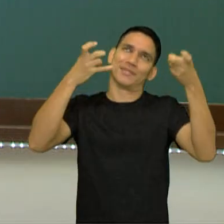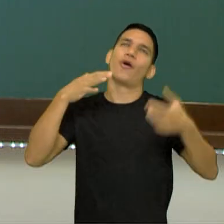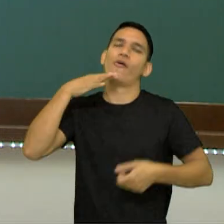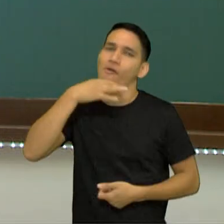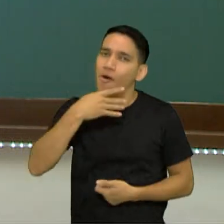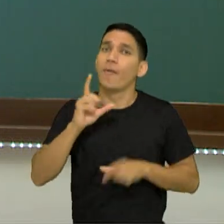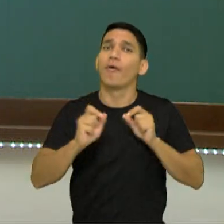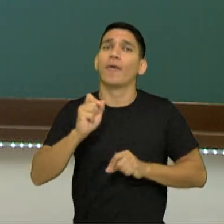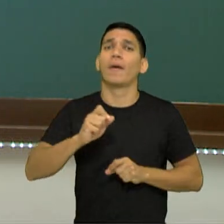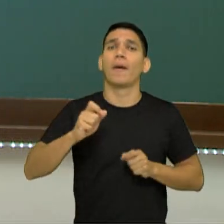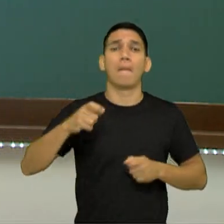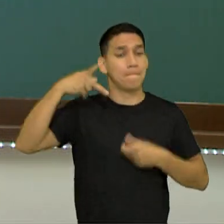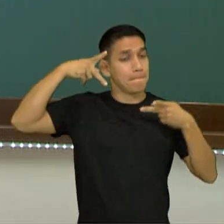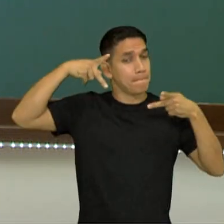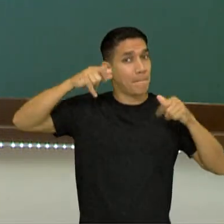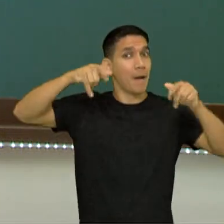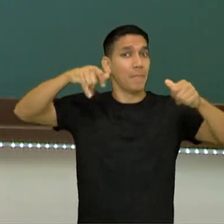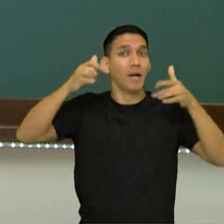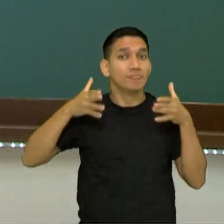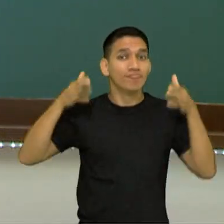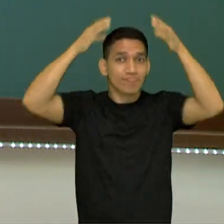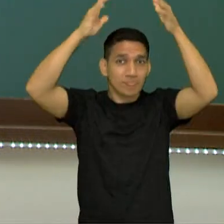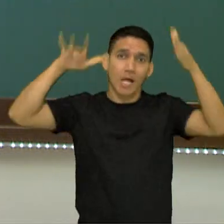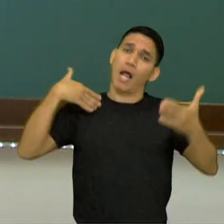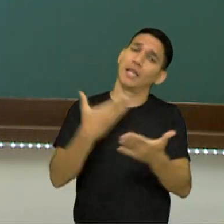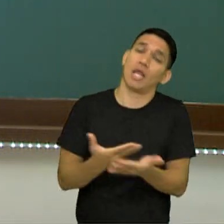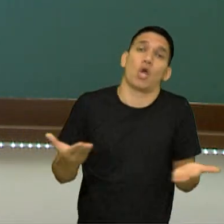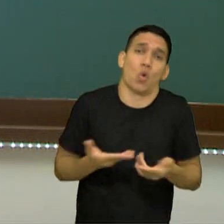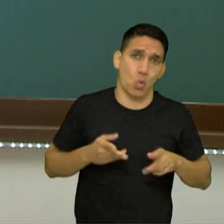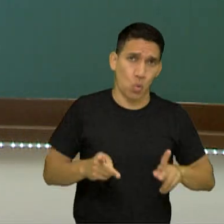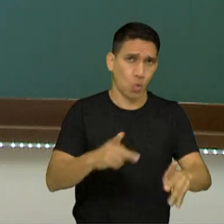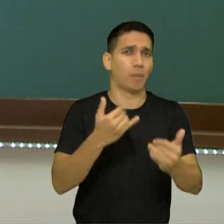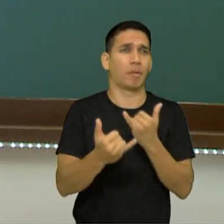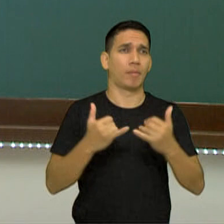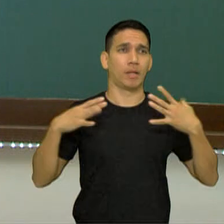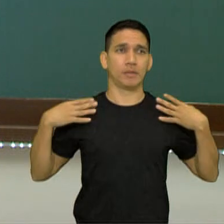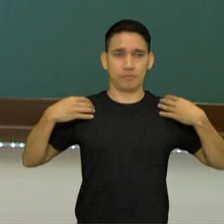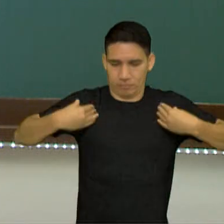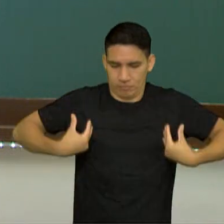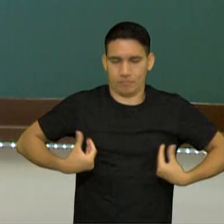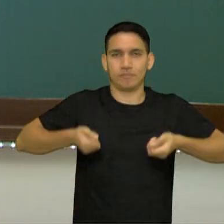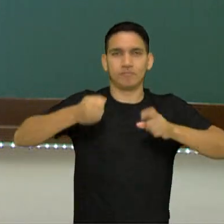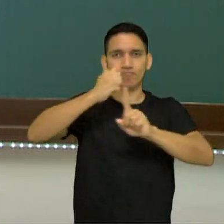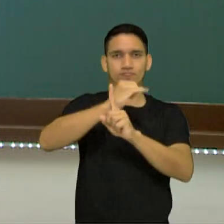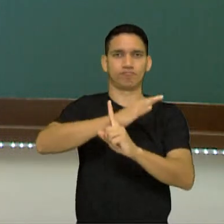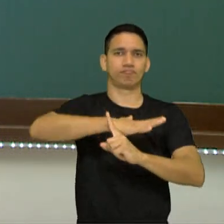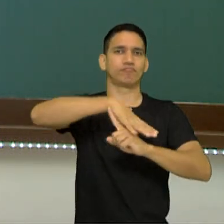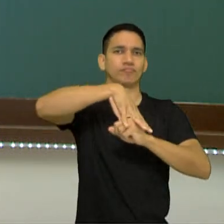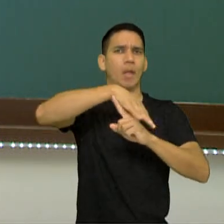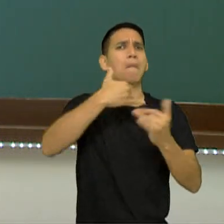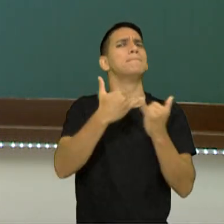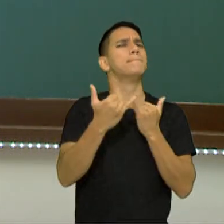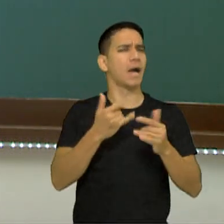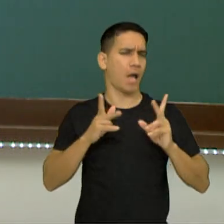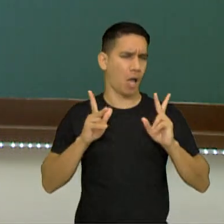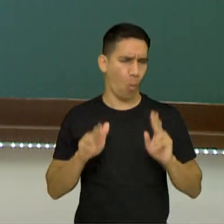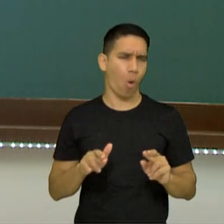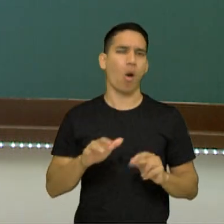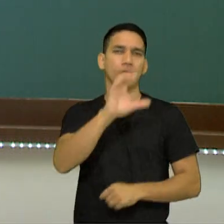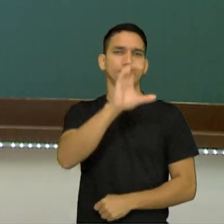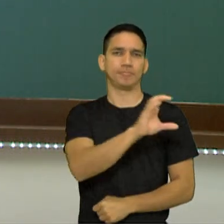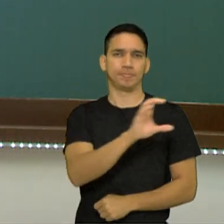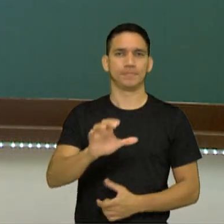Pelas vestes aqui, que não mudou muito até os dias de hoje, né? A batina e tudo mais ainda é próximo à vestimenta da Igreja